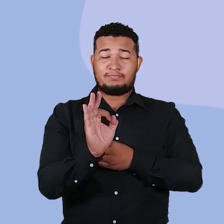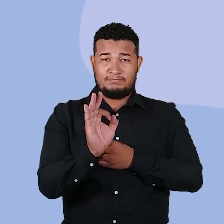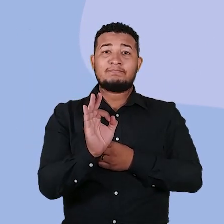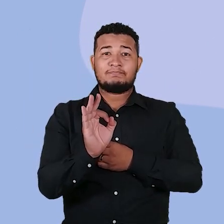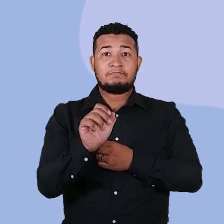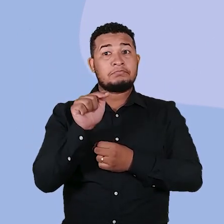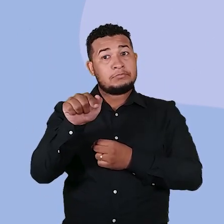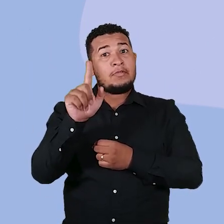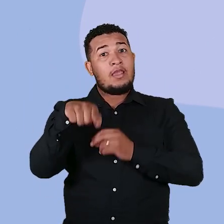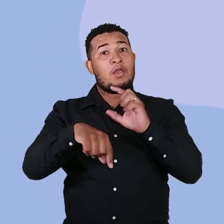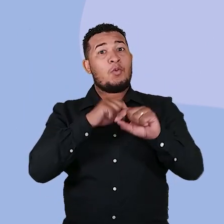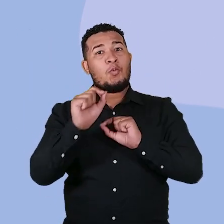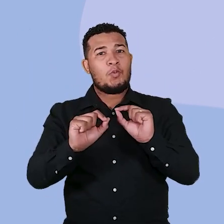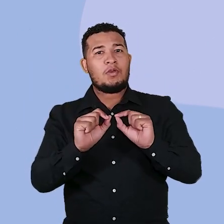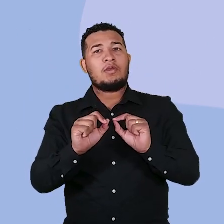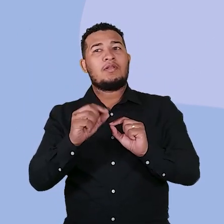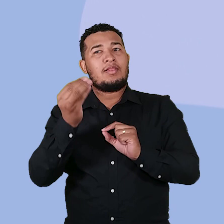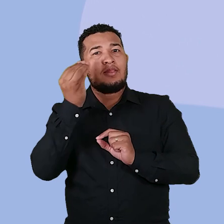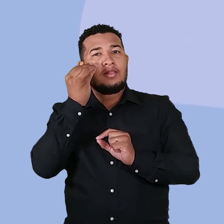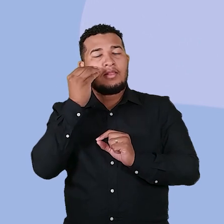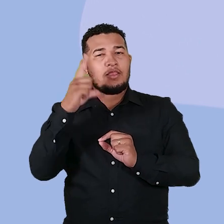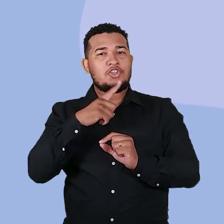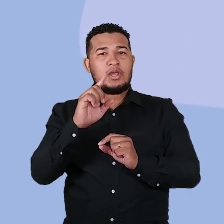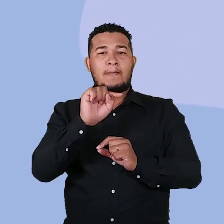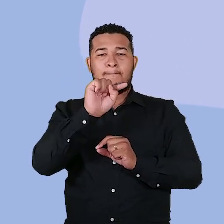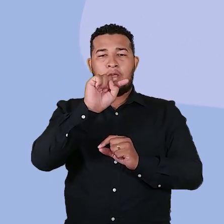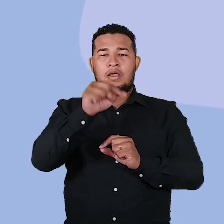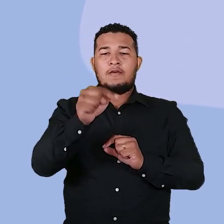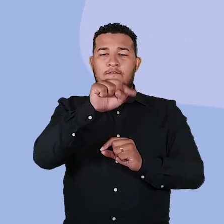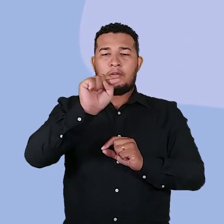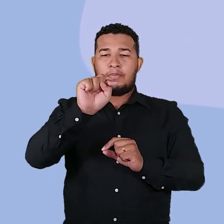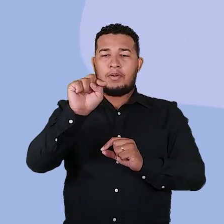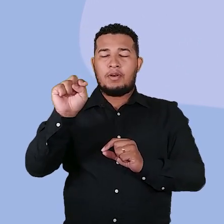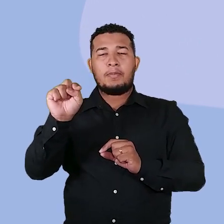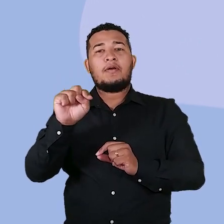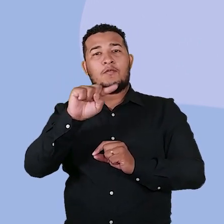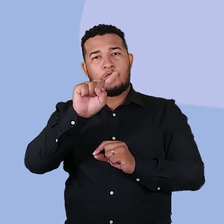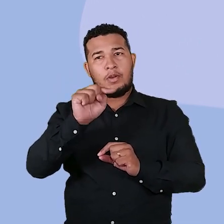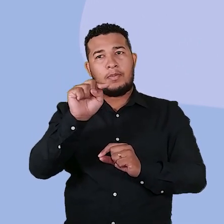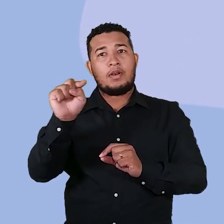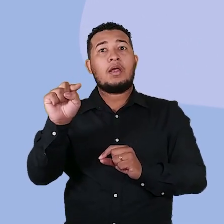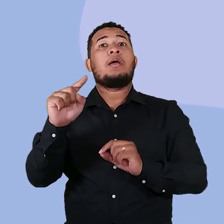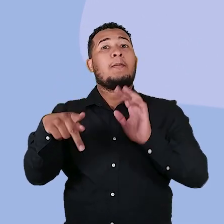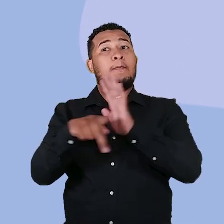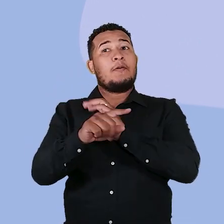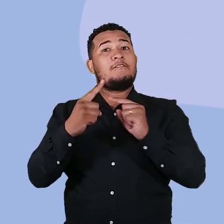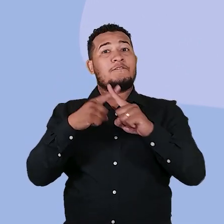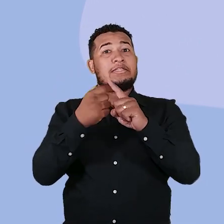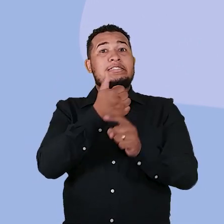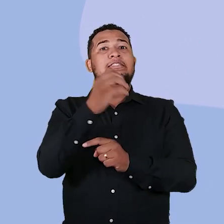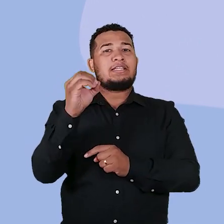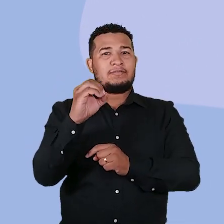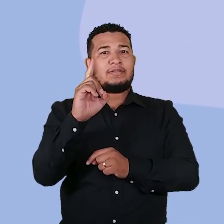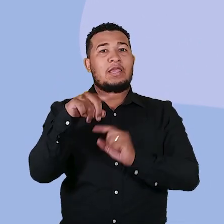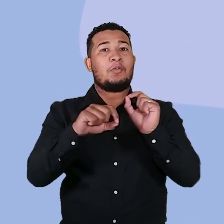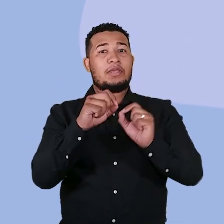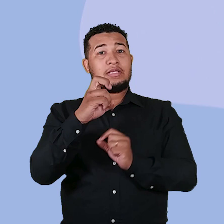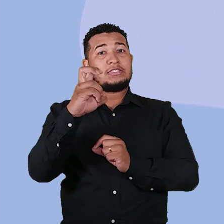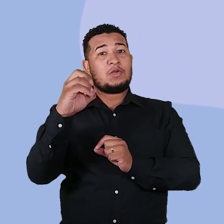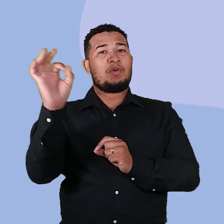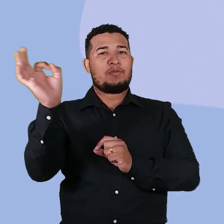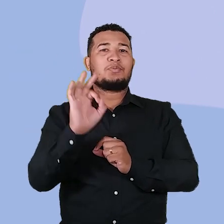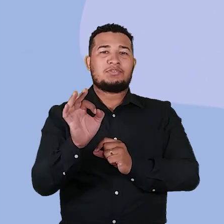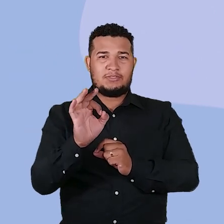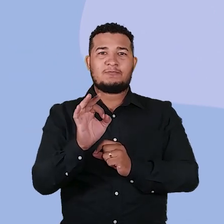porcentagem que nesse caso você pega a forma decimal e multiplica por cem achando cinquenta por cento então